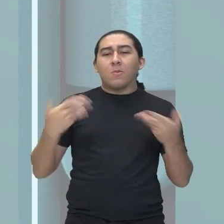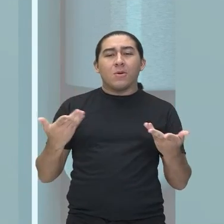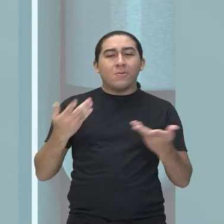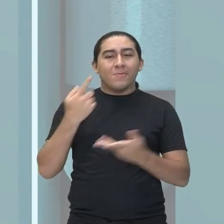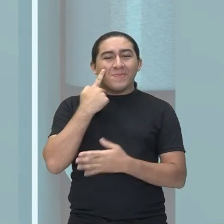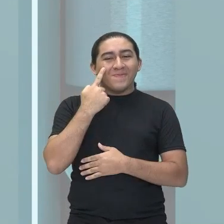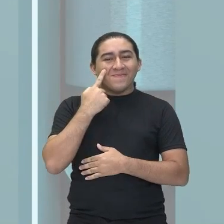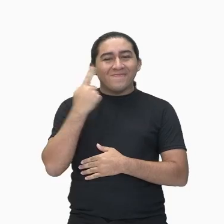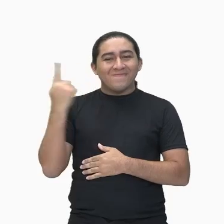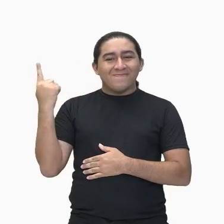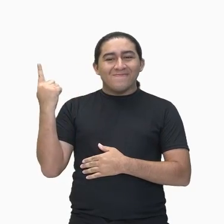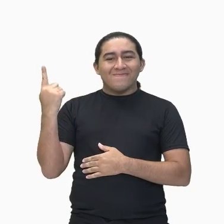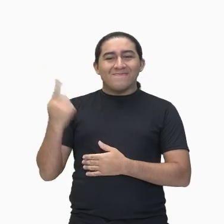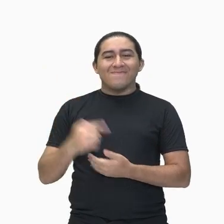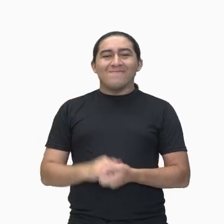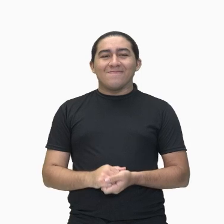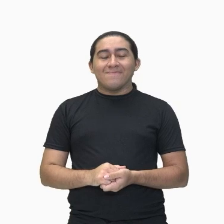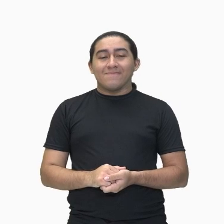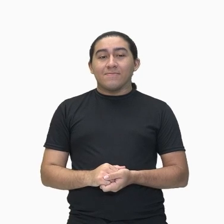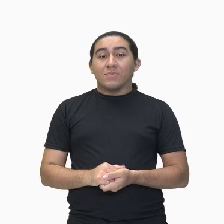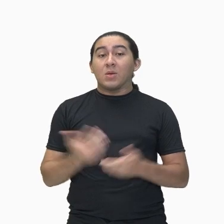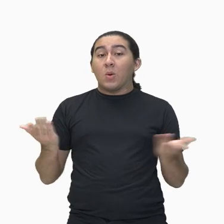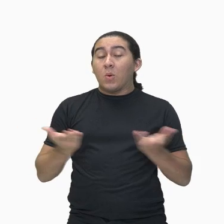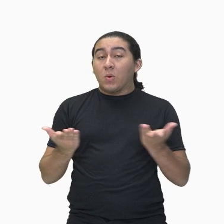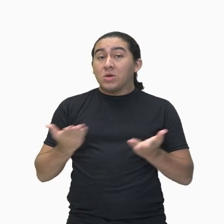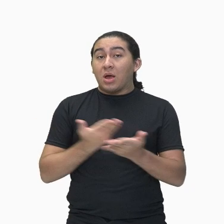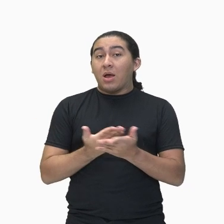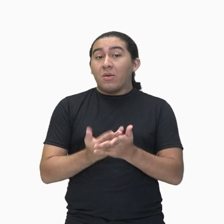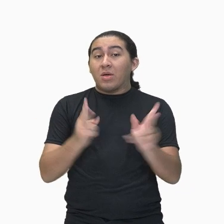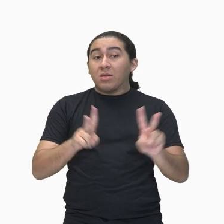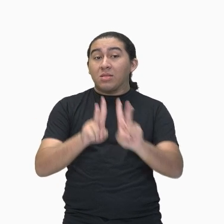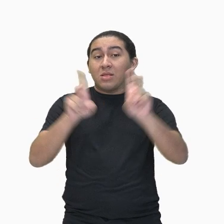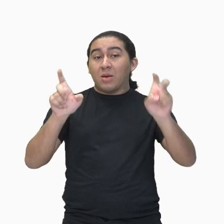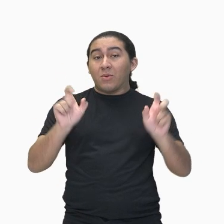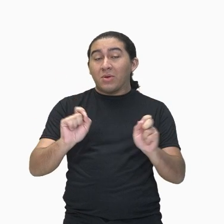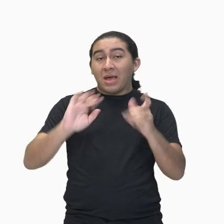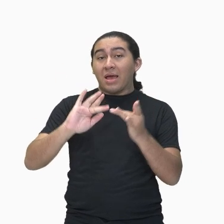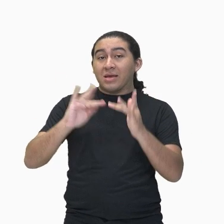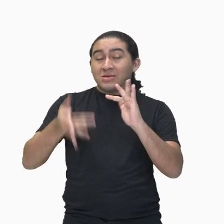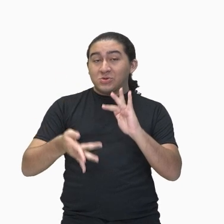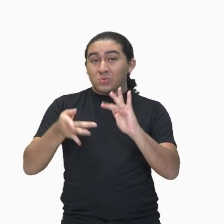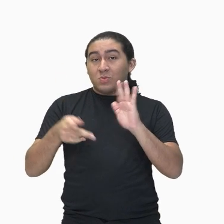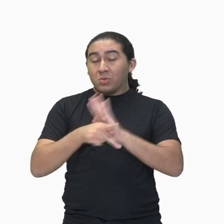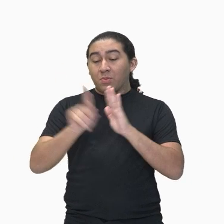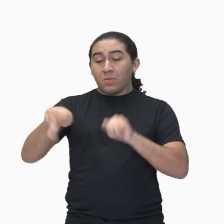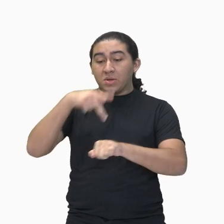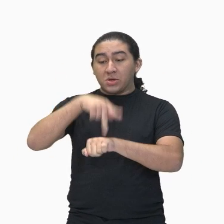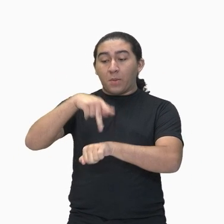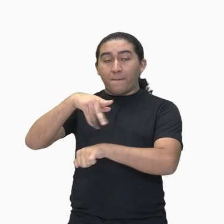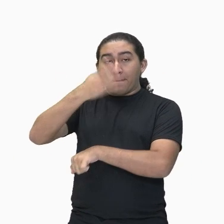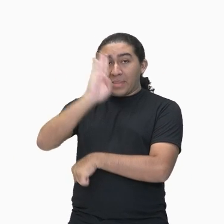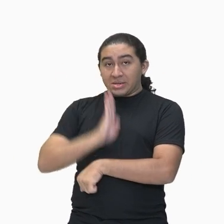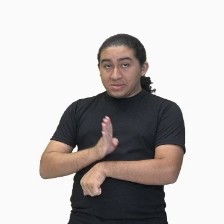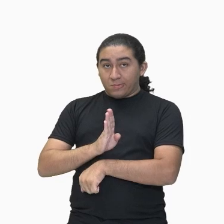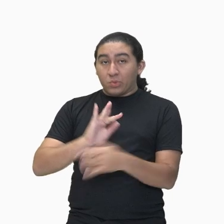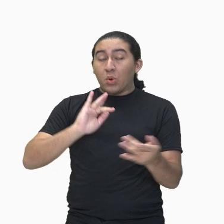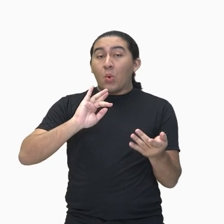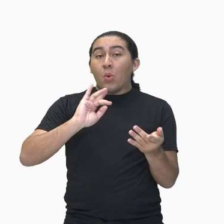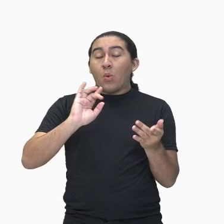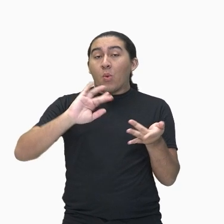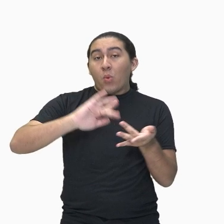vamos estudar hoje. Hoje a nossa aula é sobre arcadismo no Brasil, contexto de